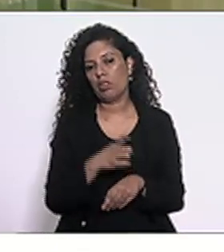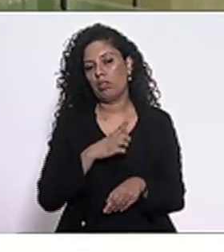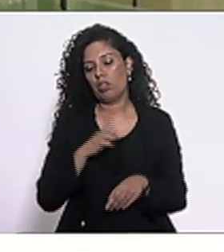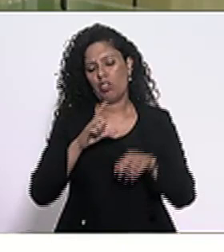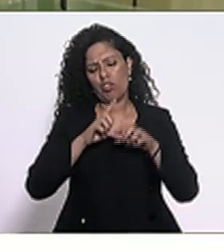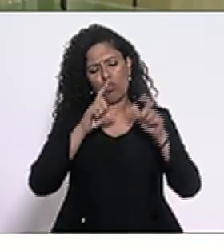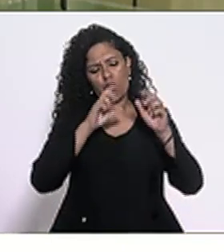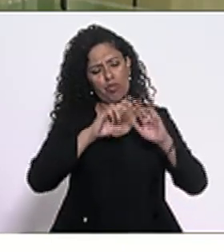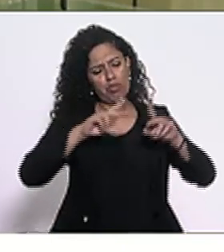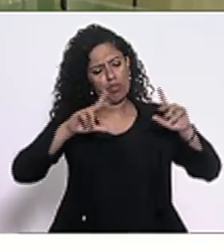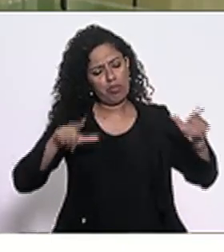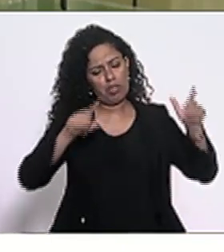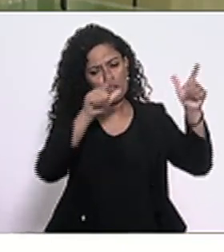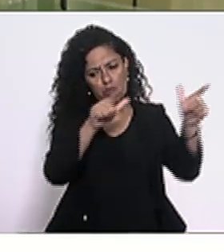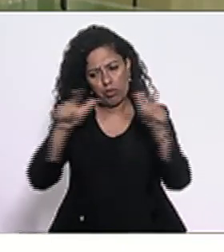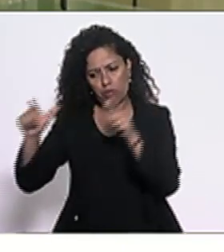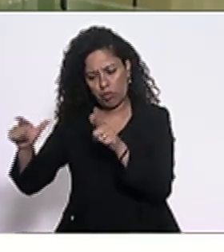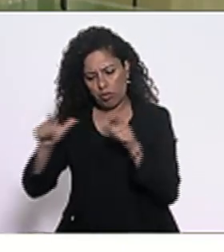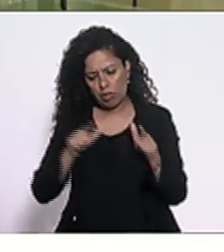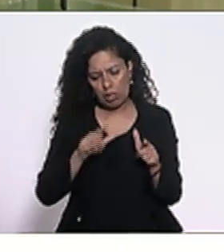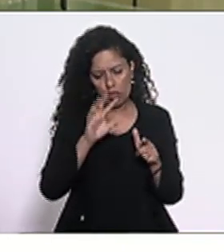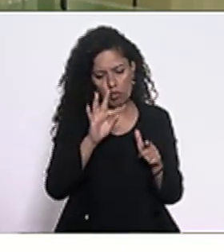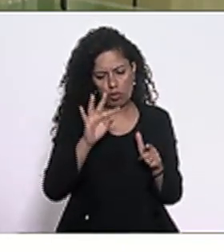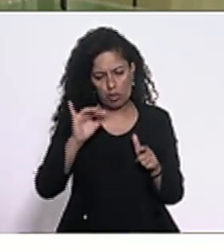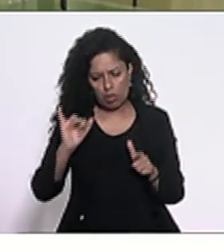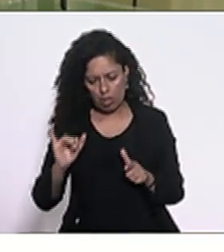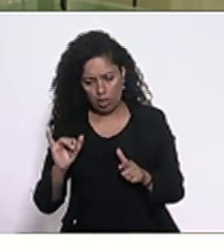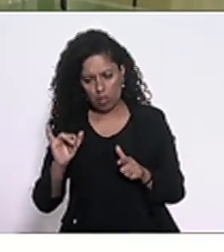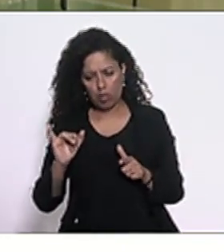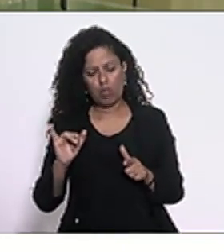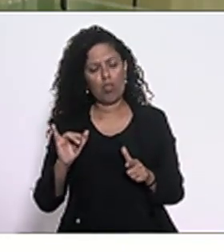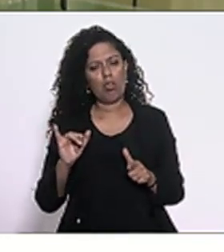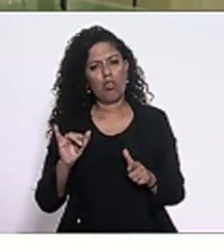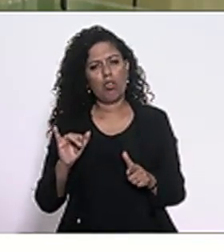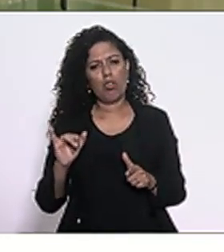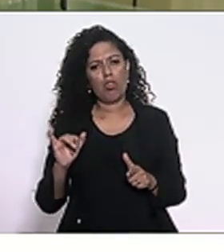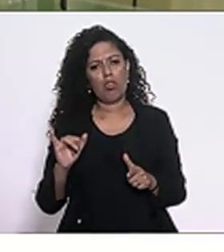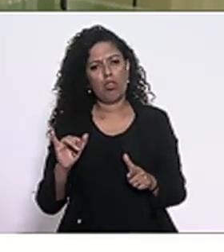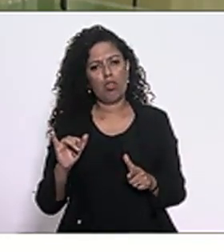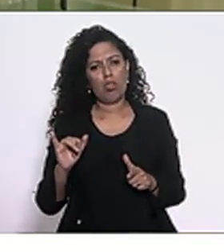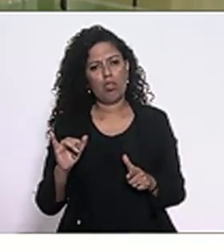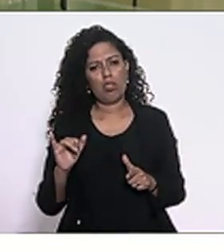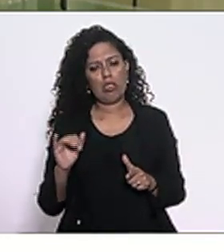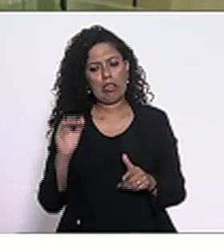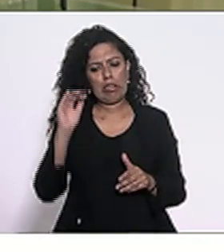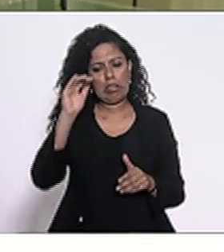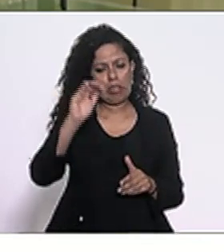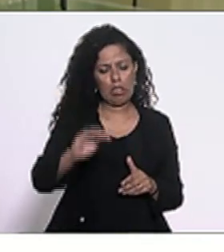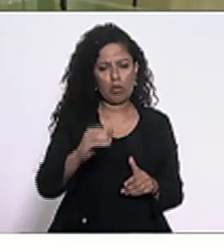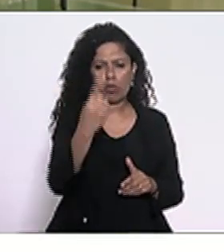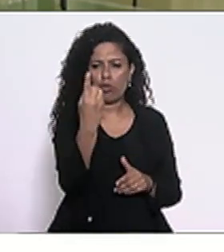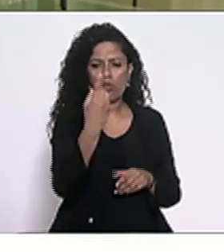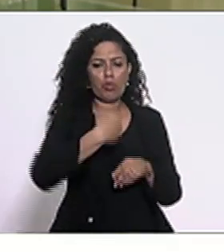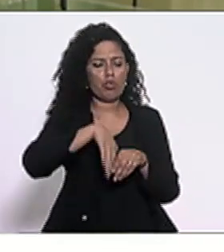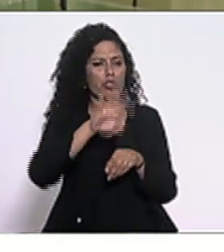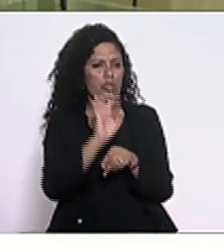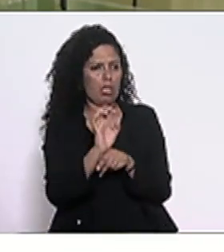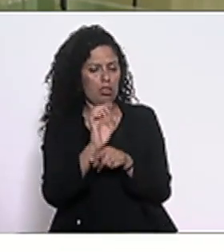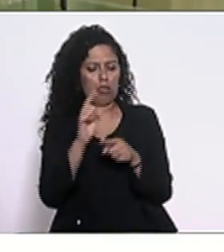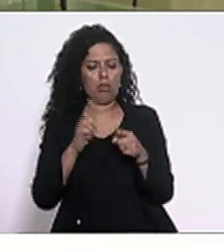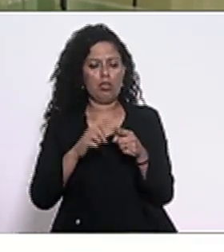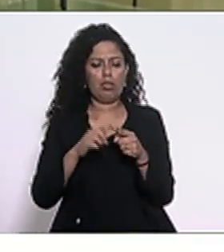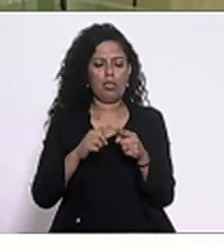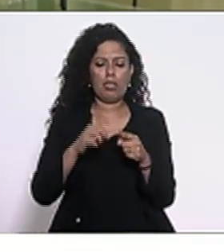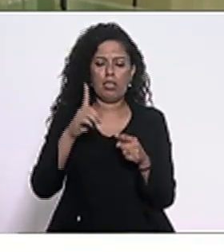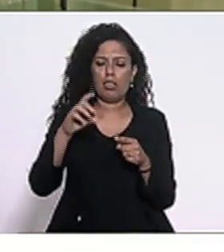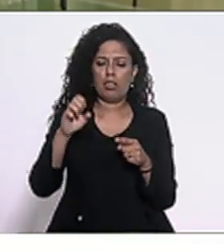TIs, né, diversas diretorias de tecnologia dentro do próprio Estado. A gente tem o Detran, tem a TI deles,